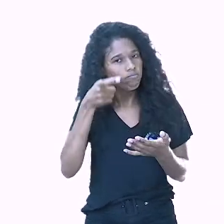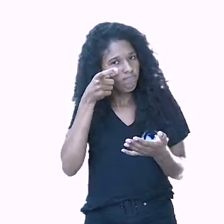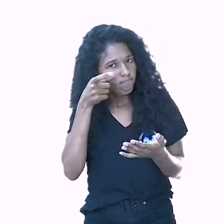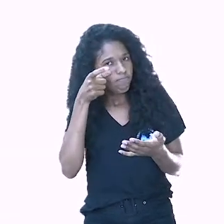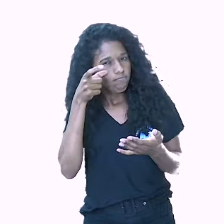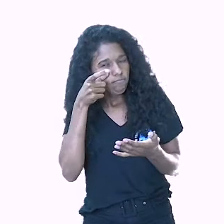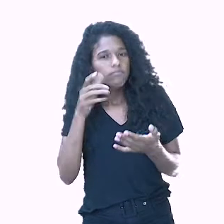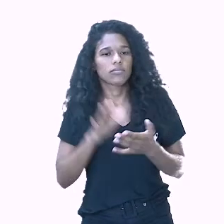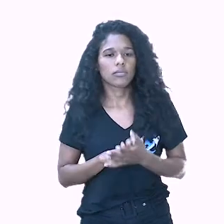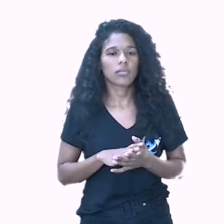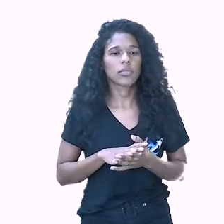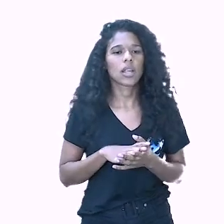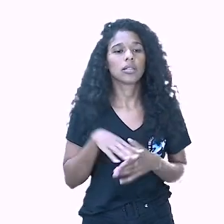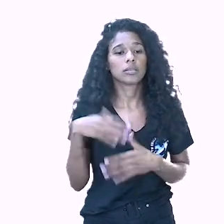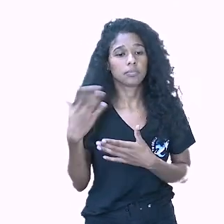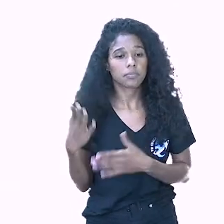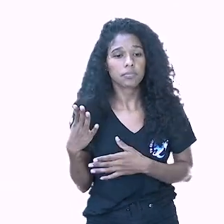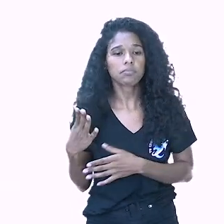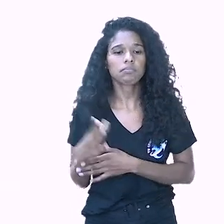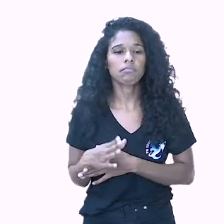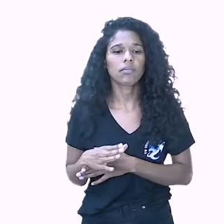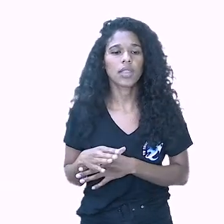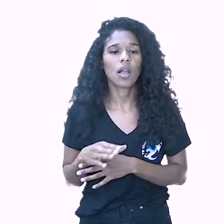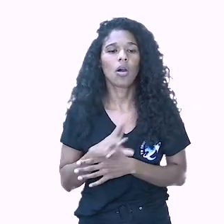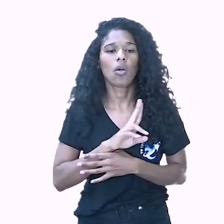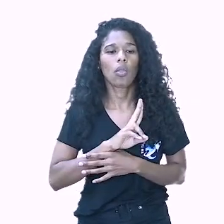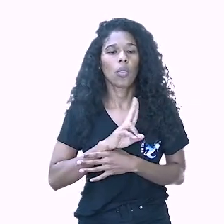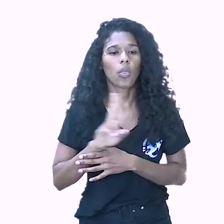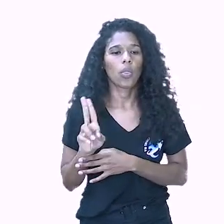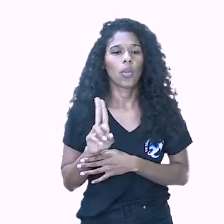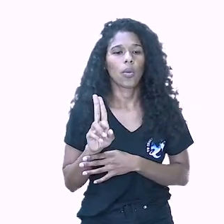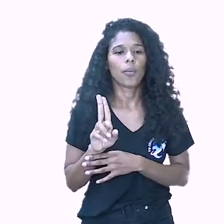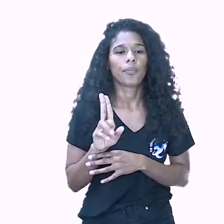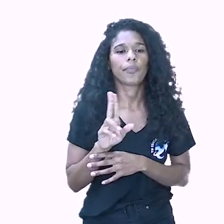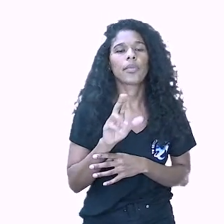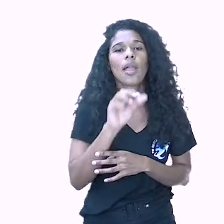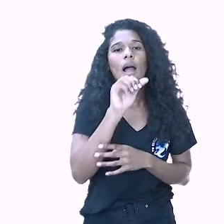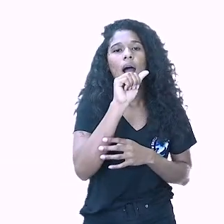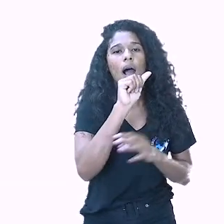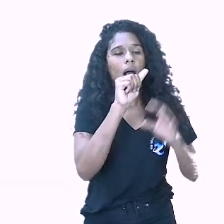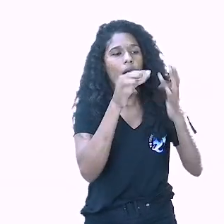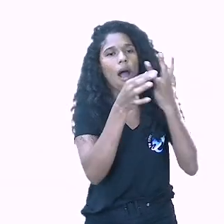de Luiz Fernando Veríssimo, que é um dos maiores cronistas que nós temos aqui no Brasil.